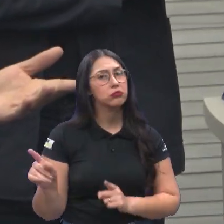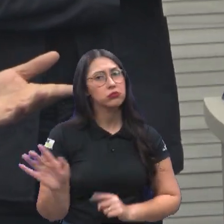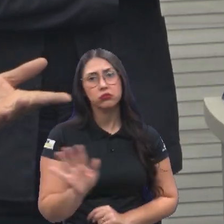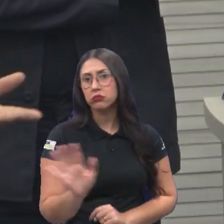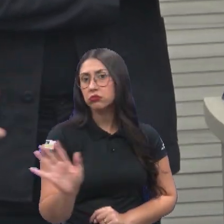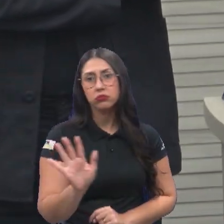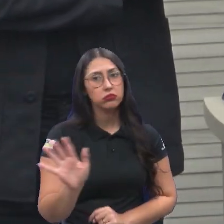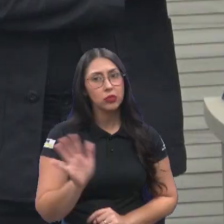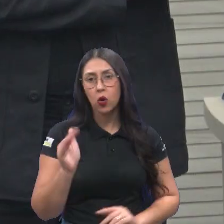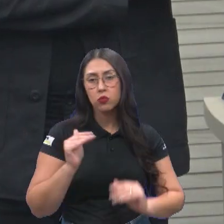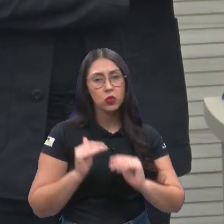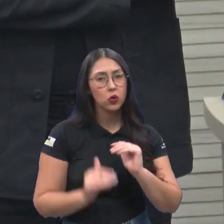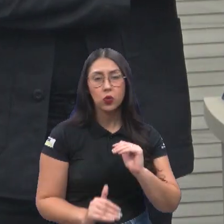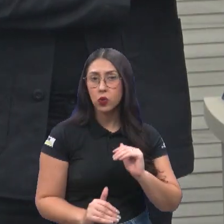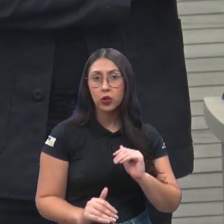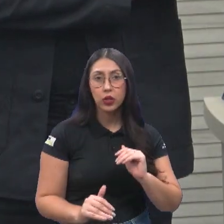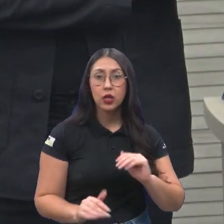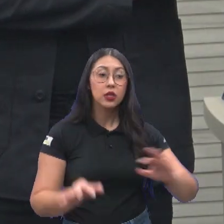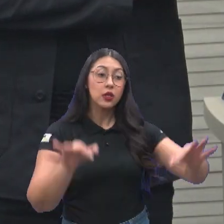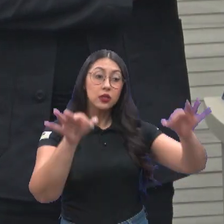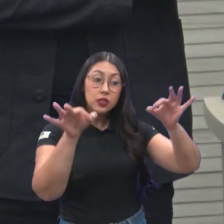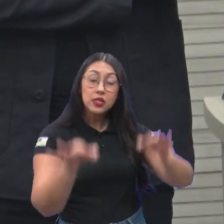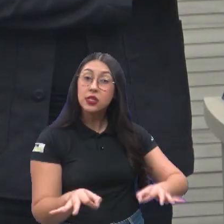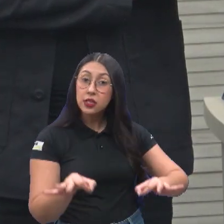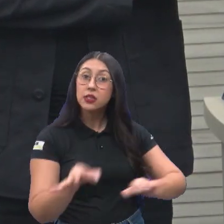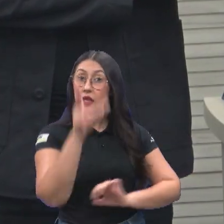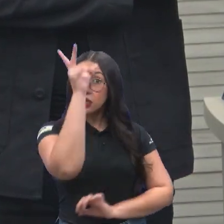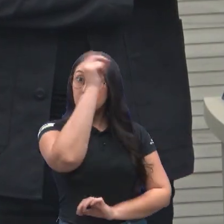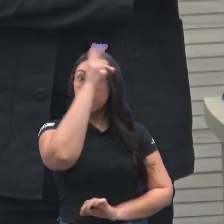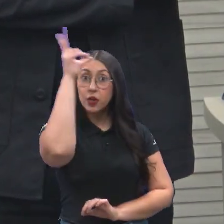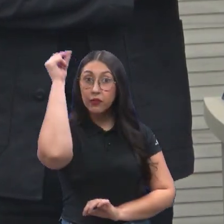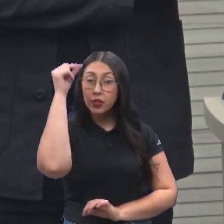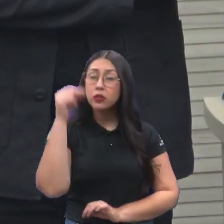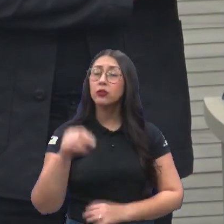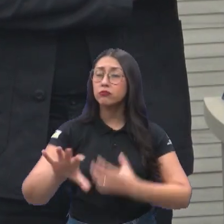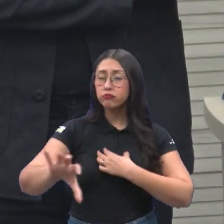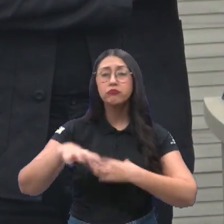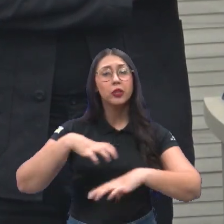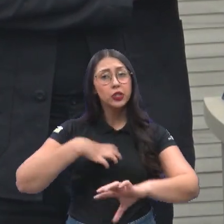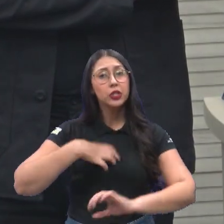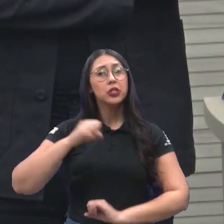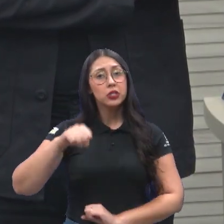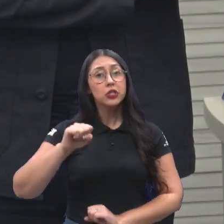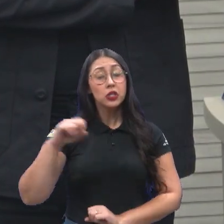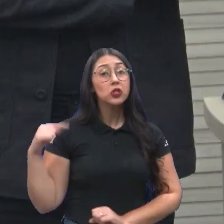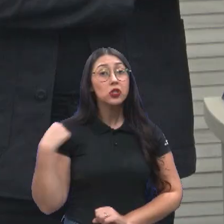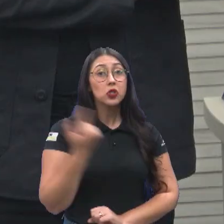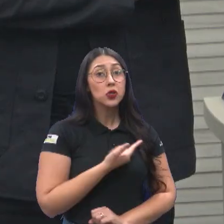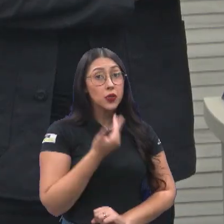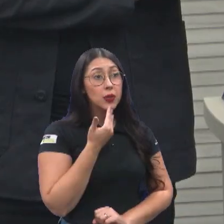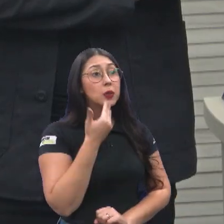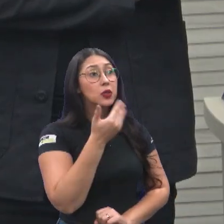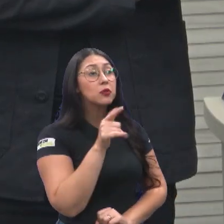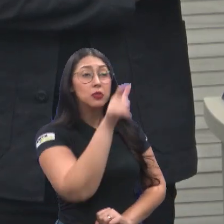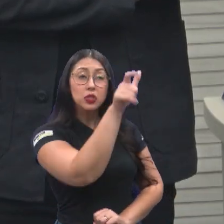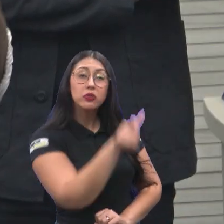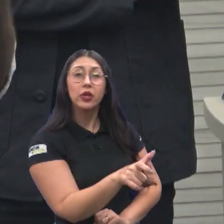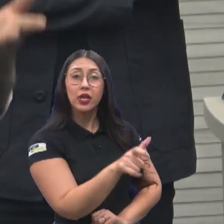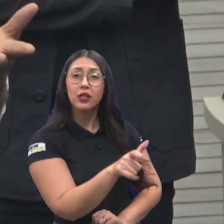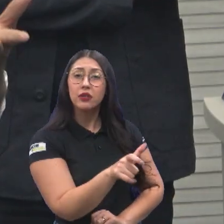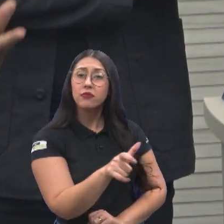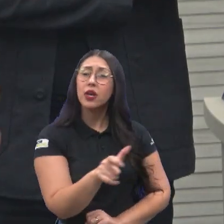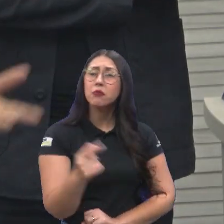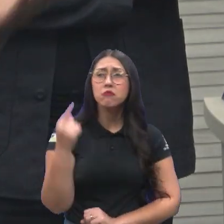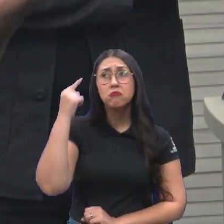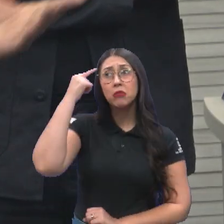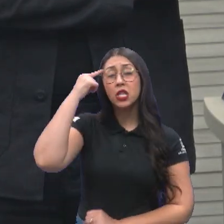vamos aceitar. Tenho certeza que o prefeito é muito sensível a essa questão e a nosso pedido, ele então vai rever a situação e ver o que pode